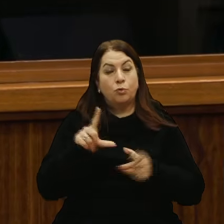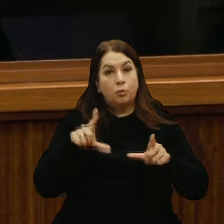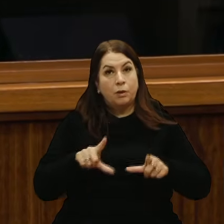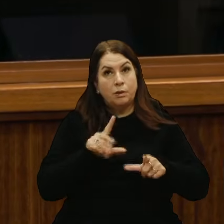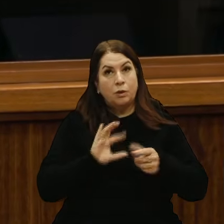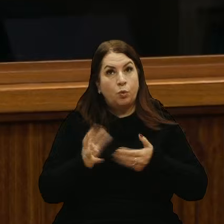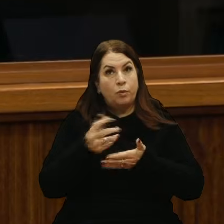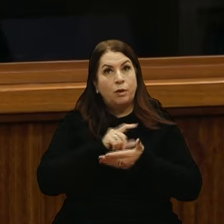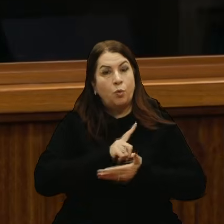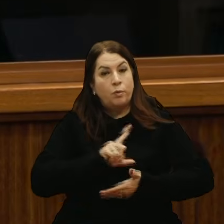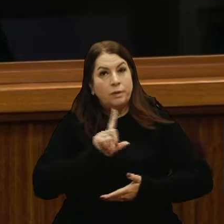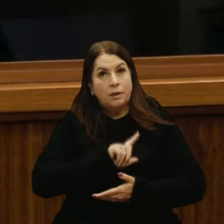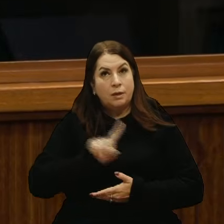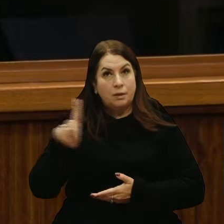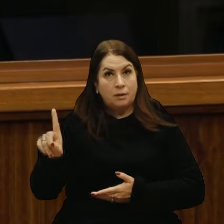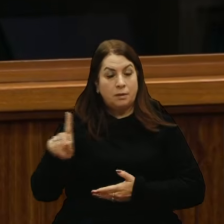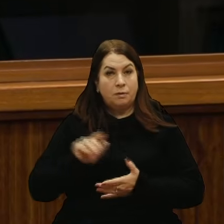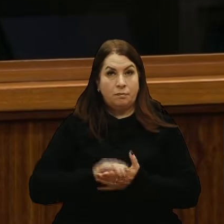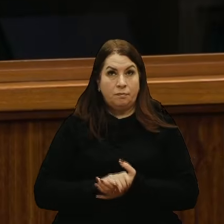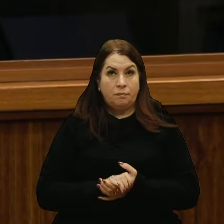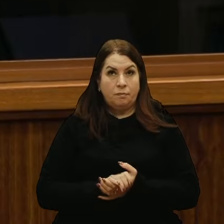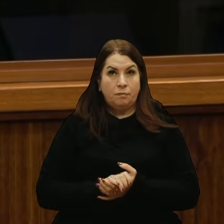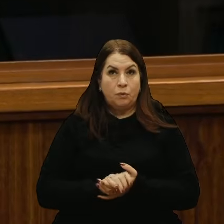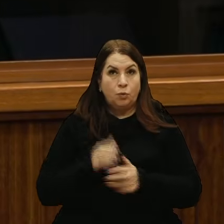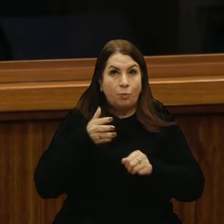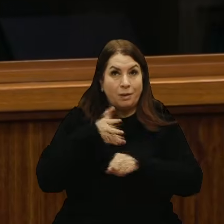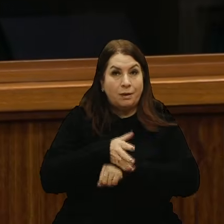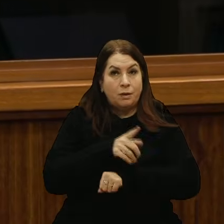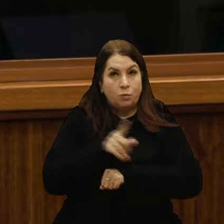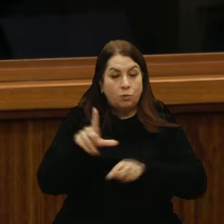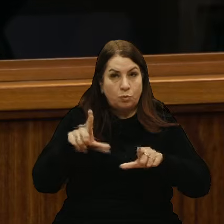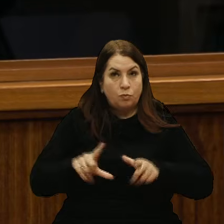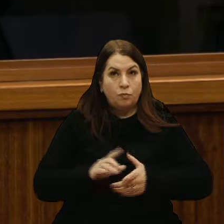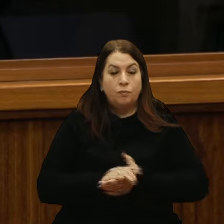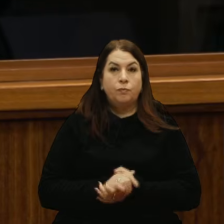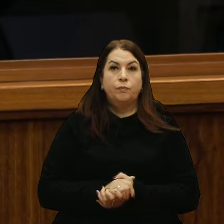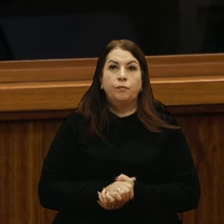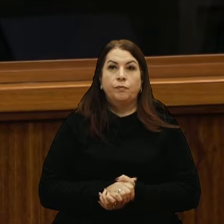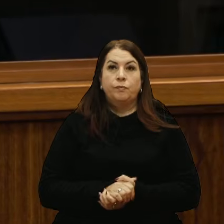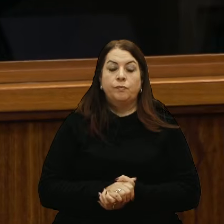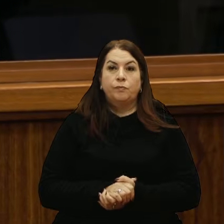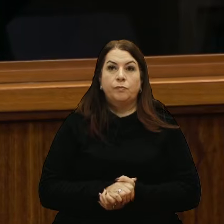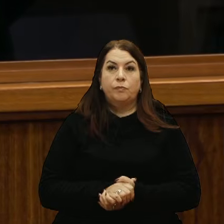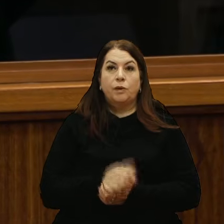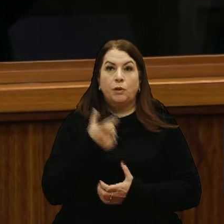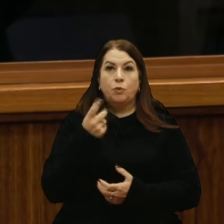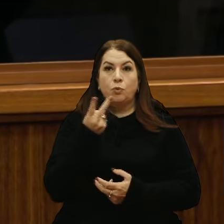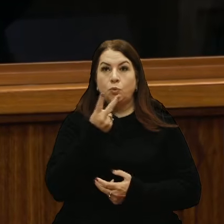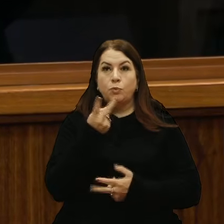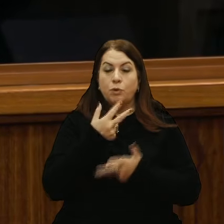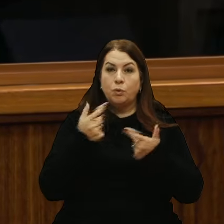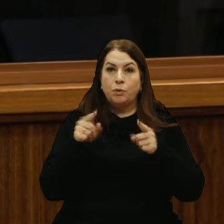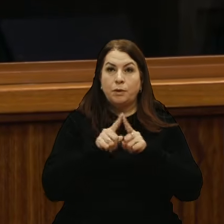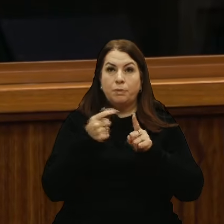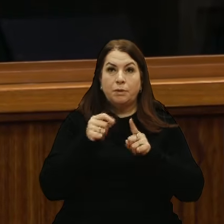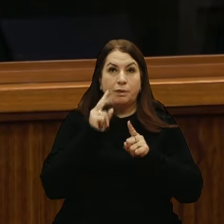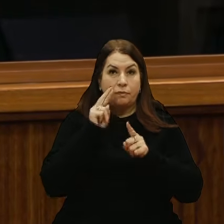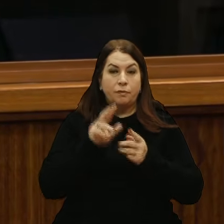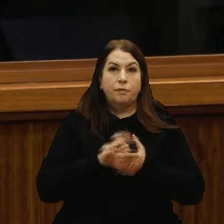até pela questão dos acessos. Então, acho que é as 2 coisas que a gente precisa